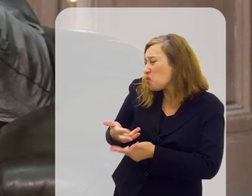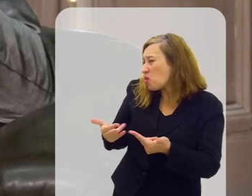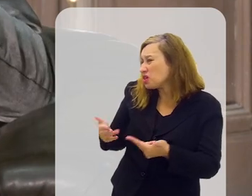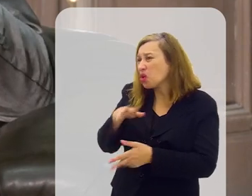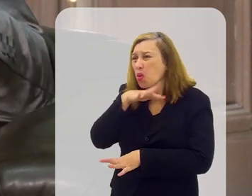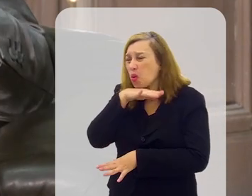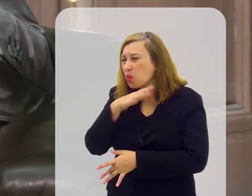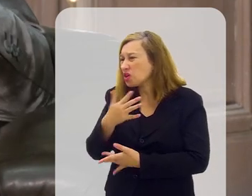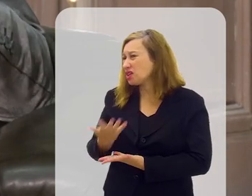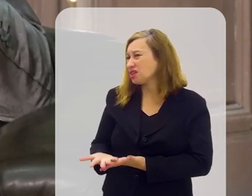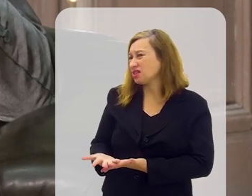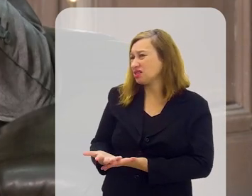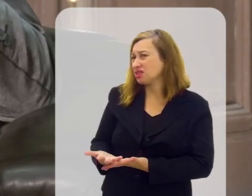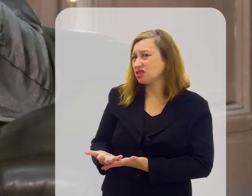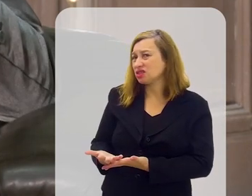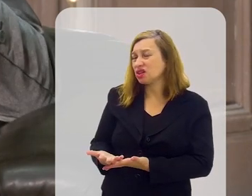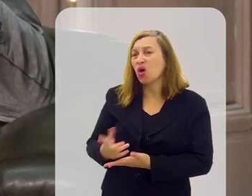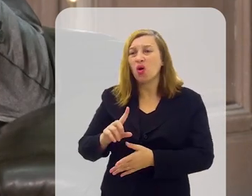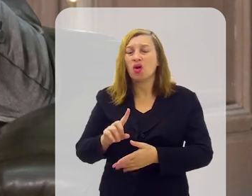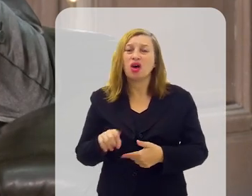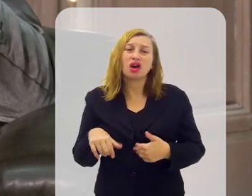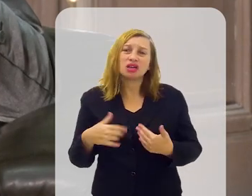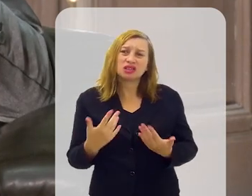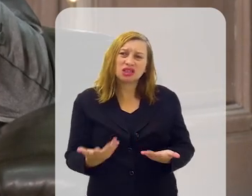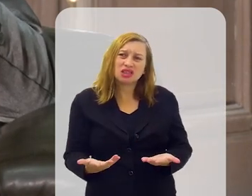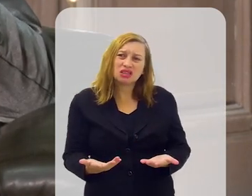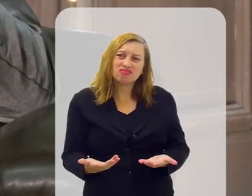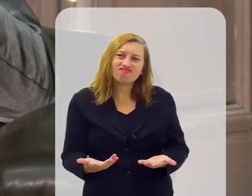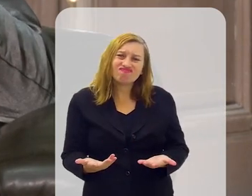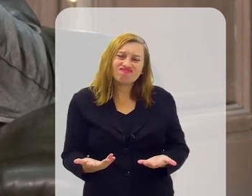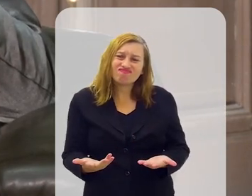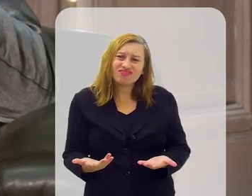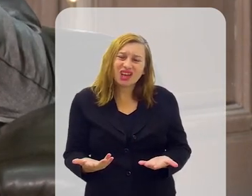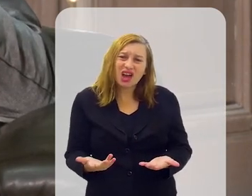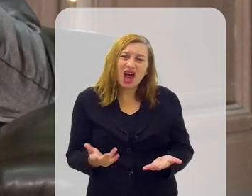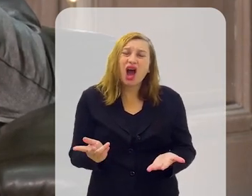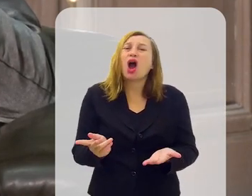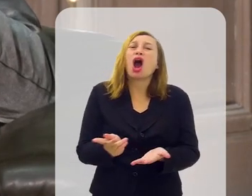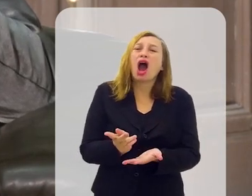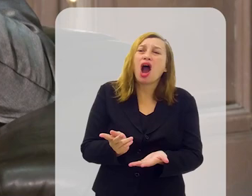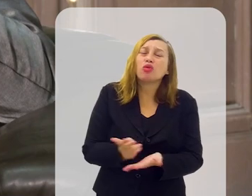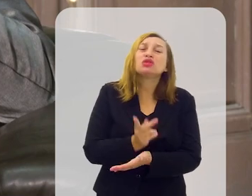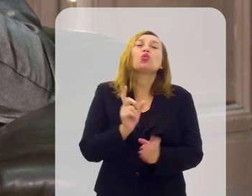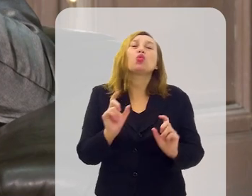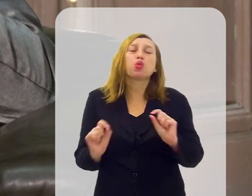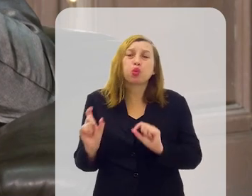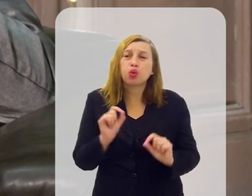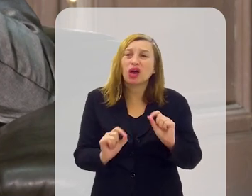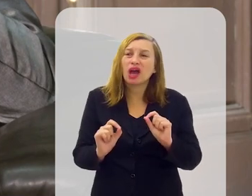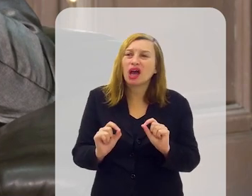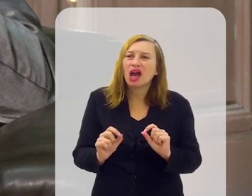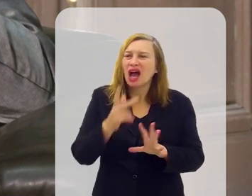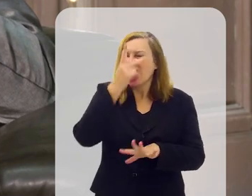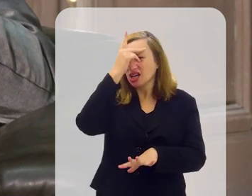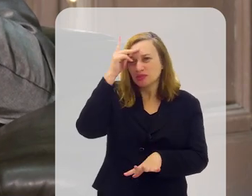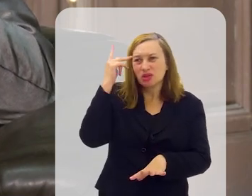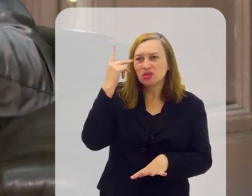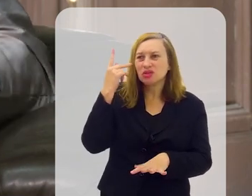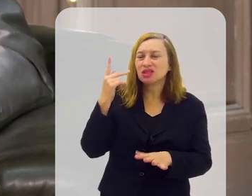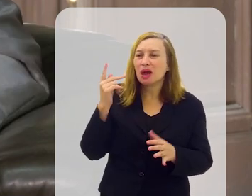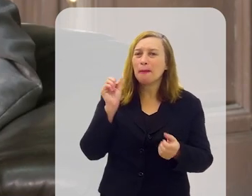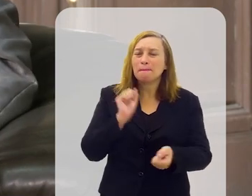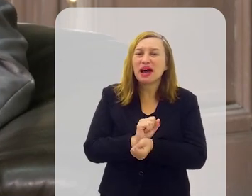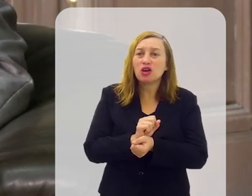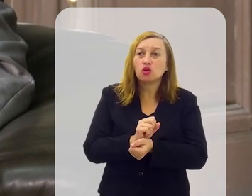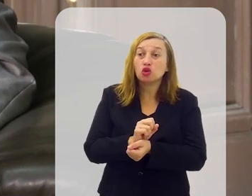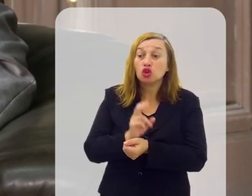testemunharam uma situação ruim. Foram tratados de uma forma mais grosseira. Sim, foram tratados ruins. Quer dizer, o que que acontece? As pessoas têm parado de olhar para